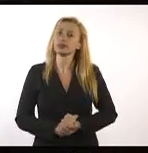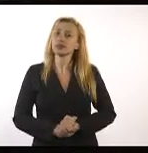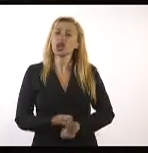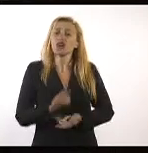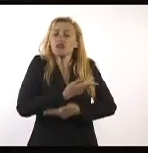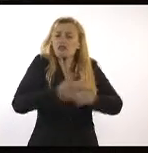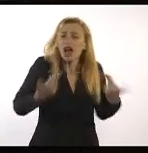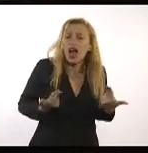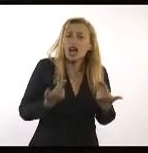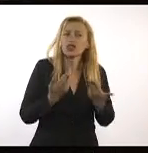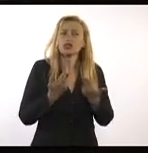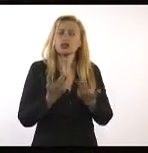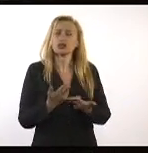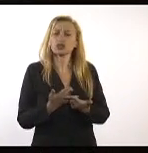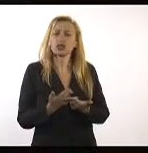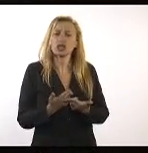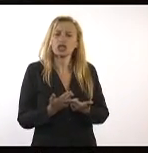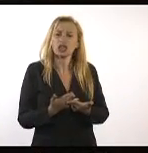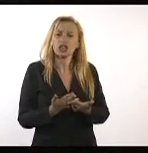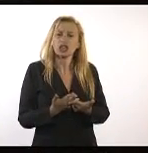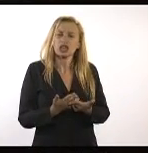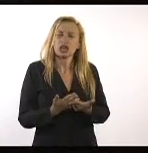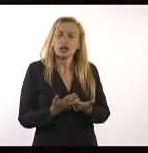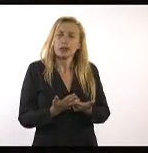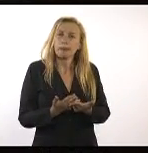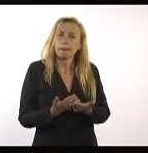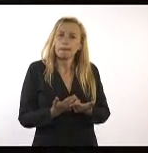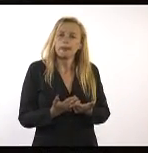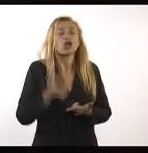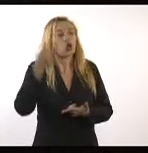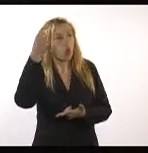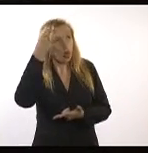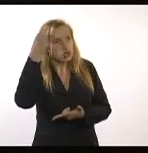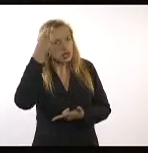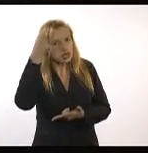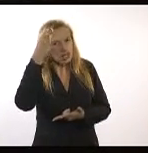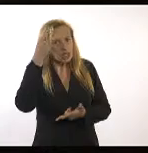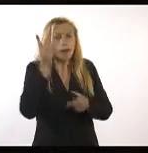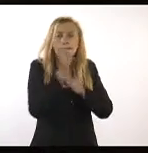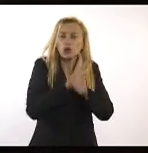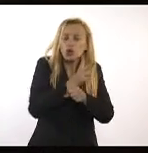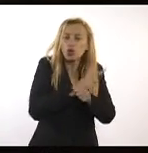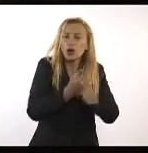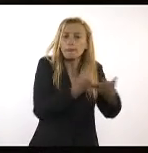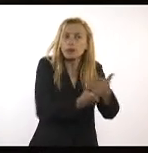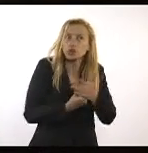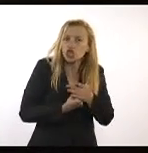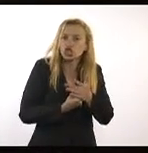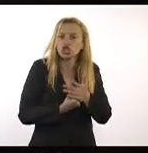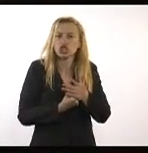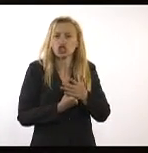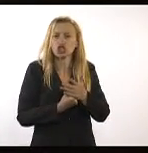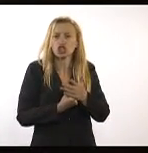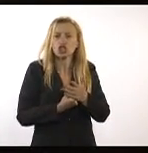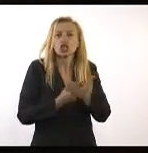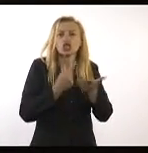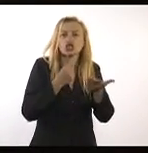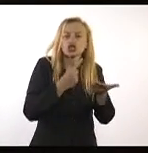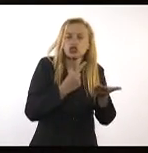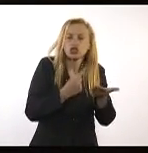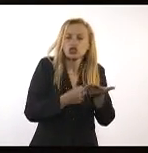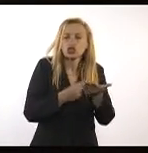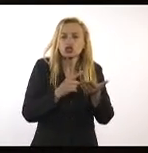muitos de forma até consciente procuram defender de acordo com seus